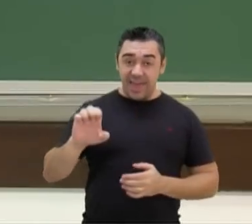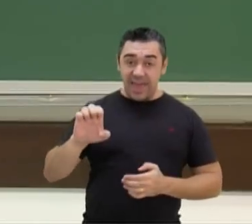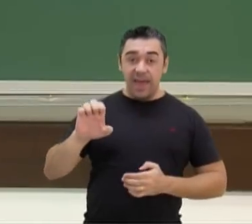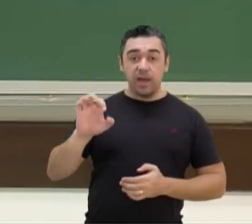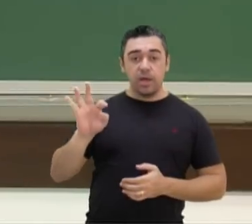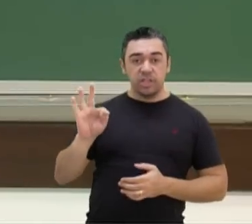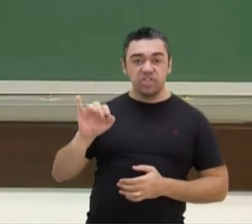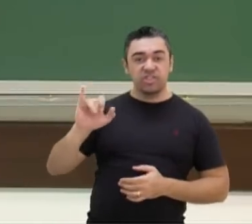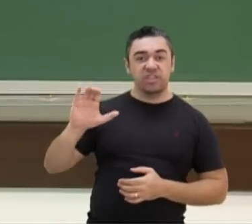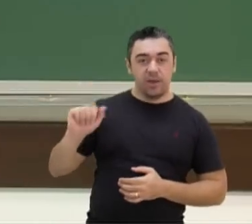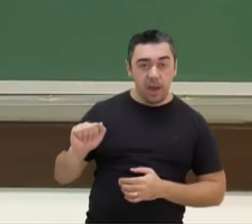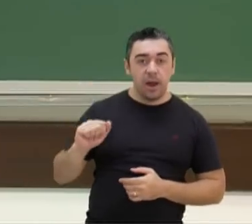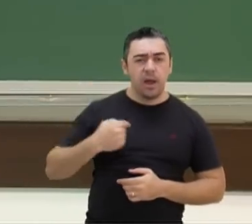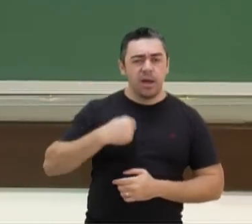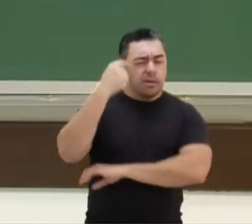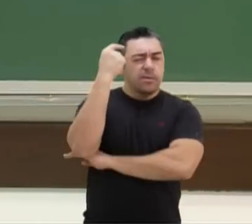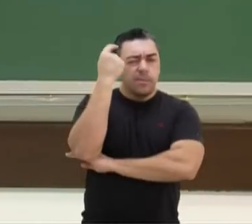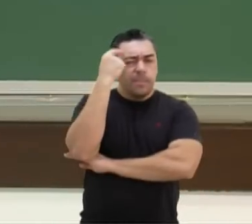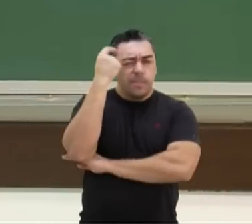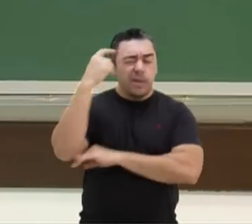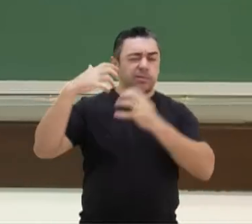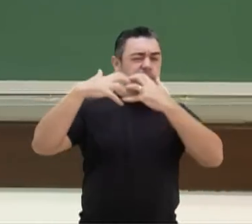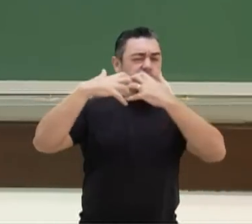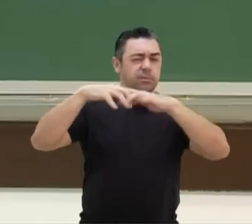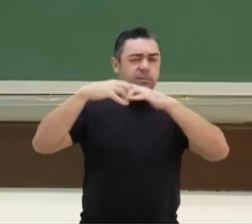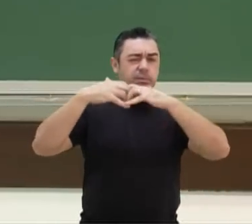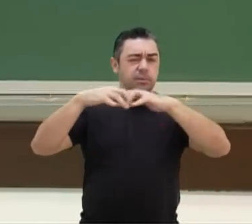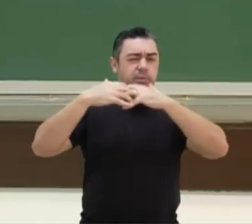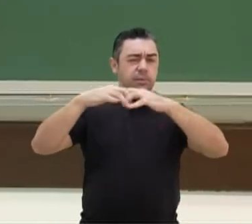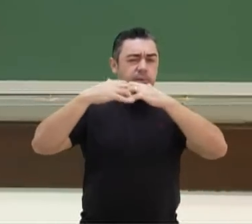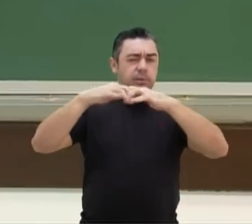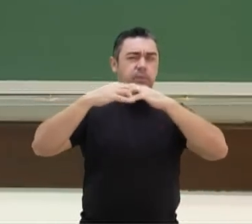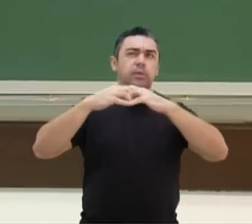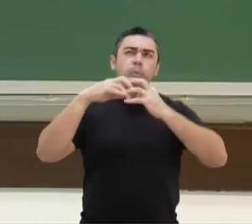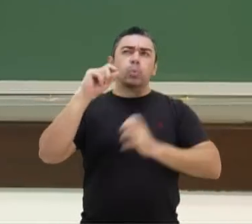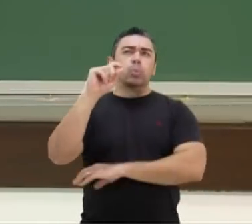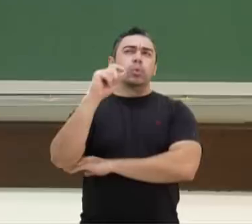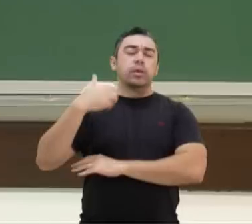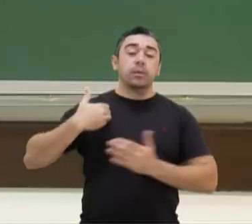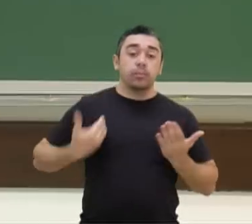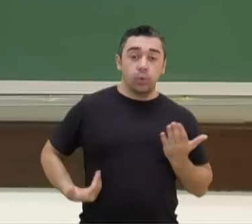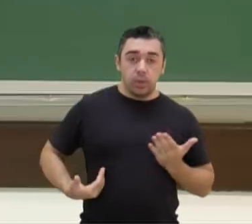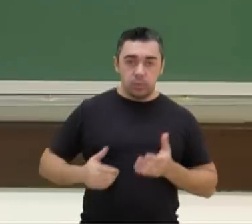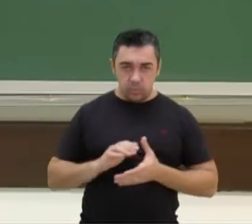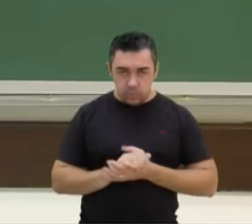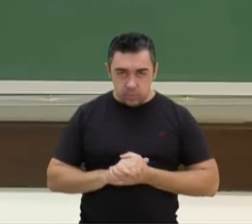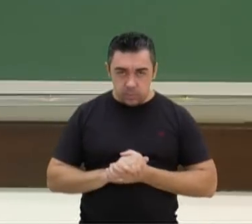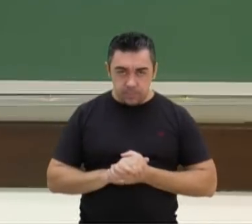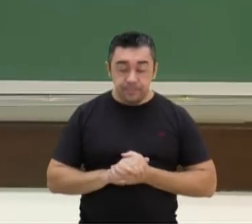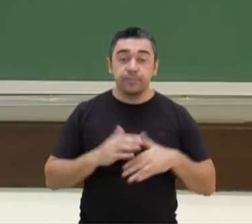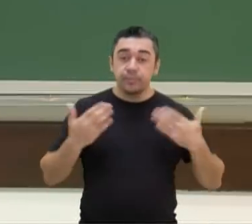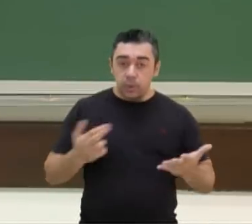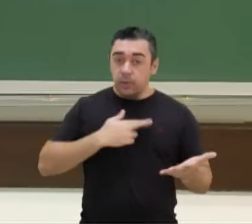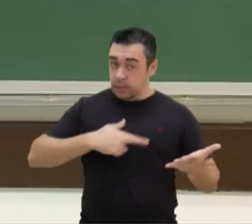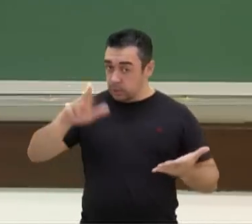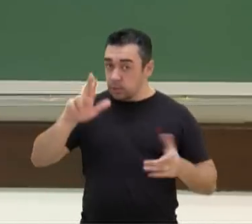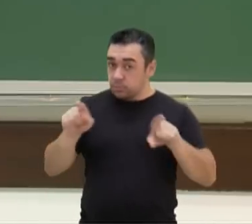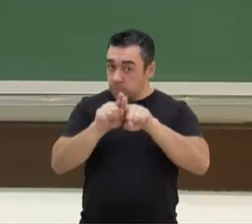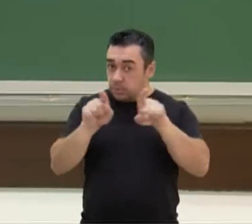quando eu paro para pensar racionalmente sobre a moral. Então, as religiões possuem